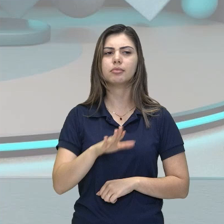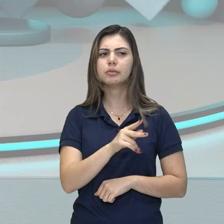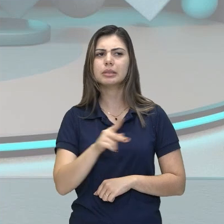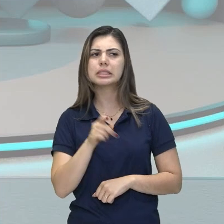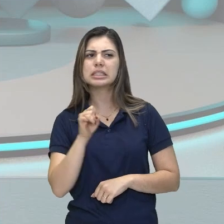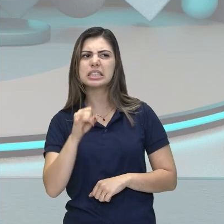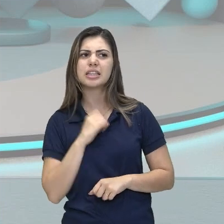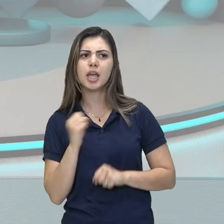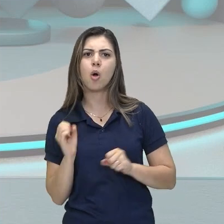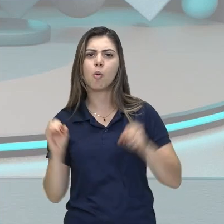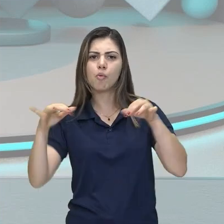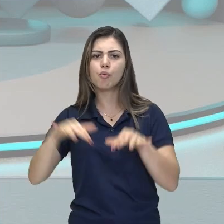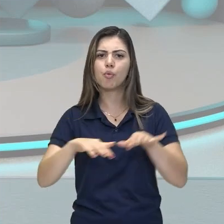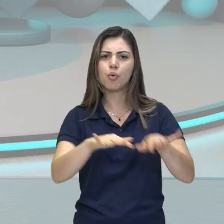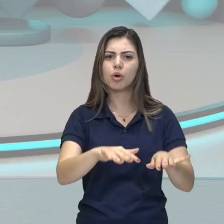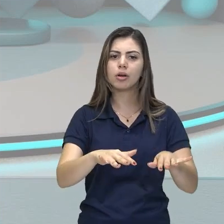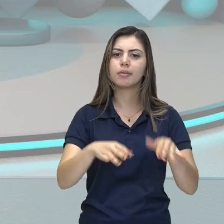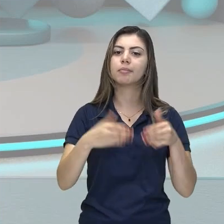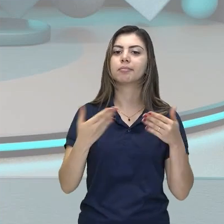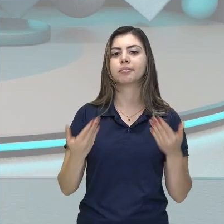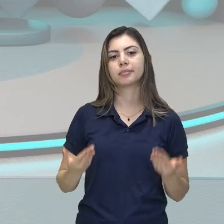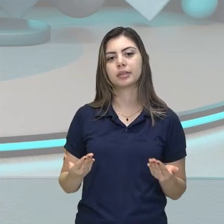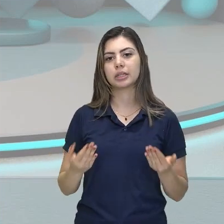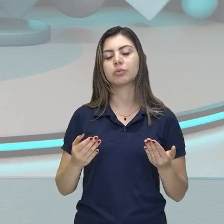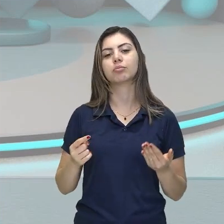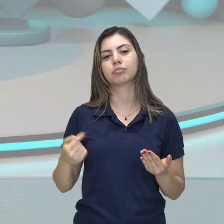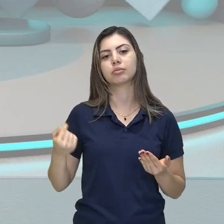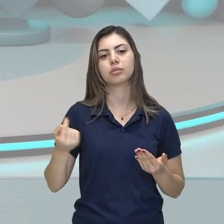onda grande? Só que aí já é praticado